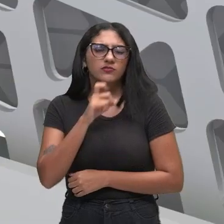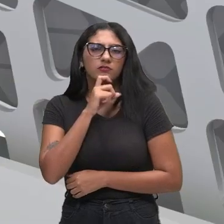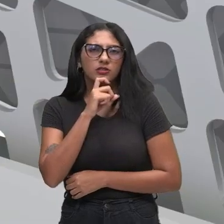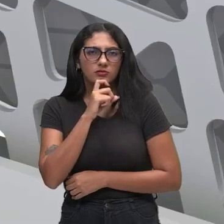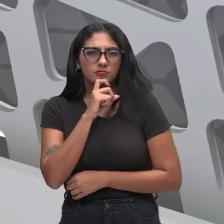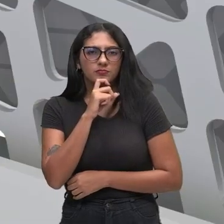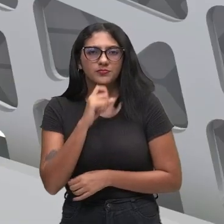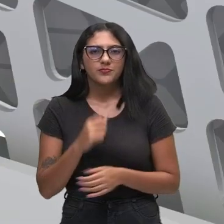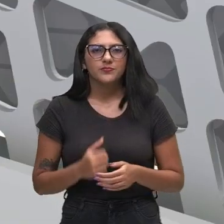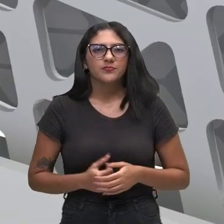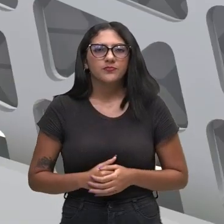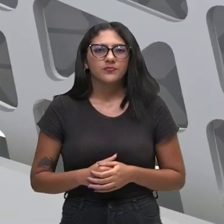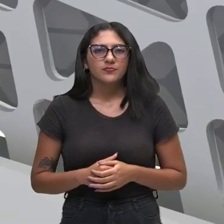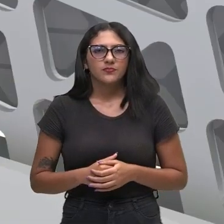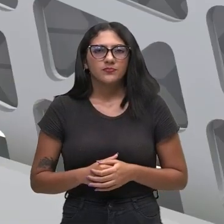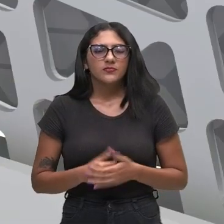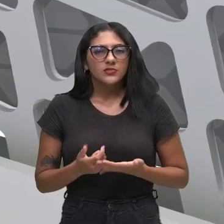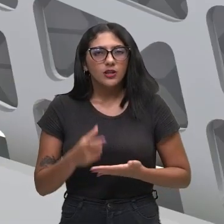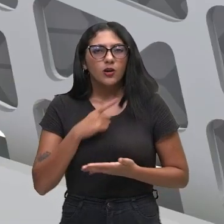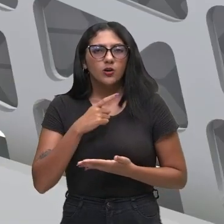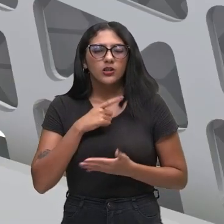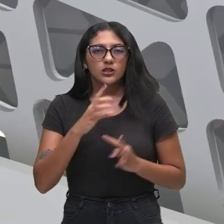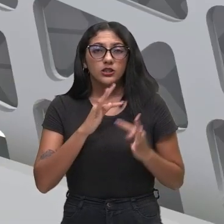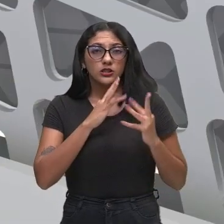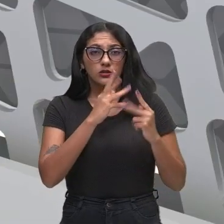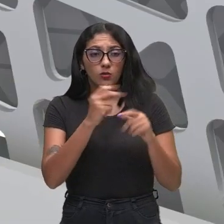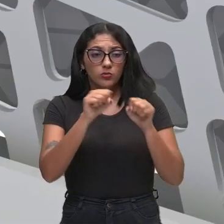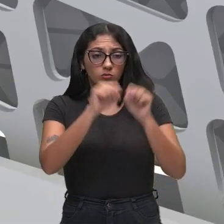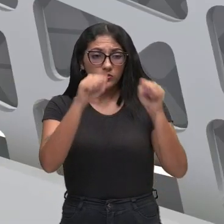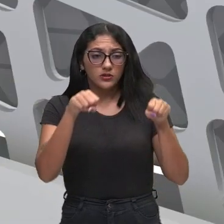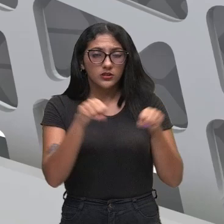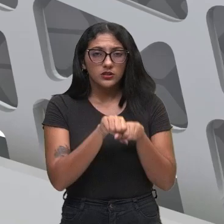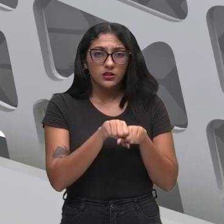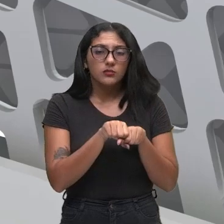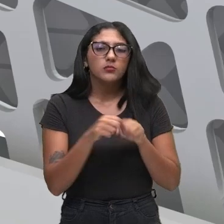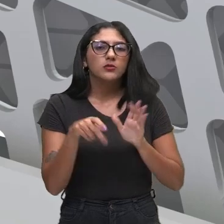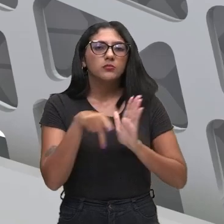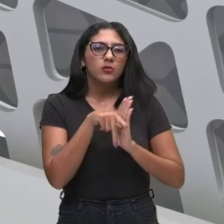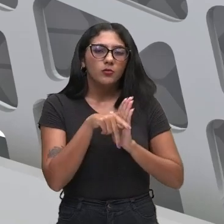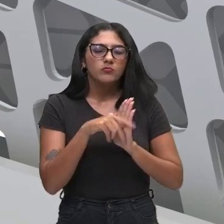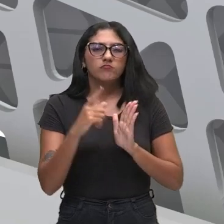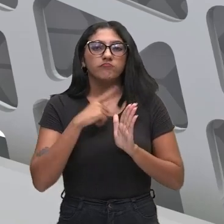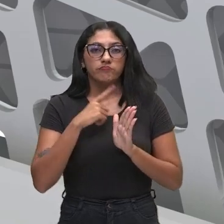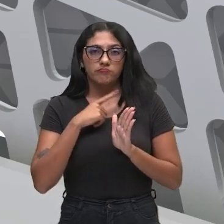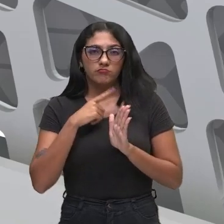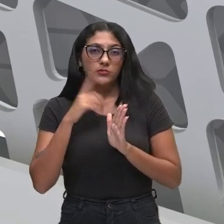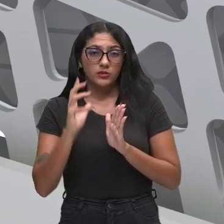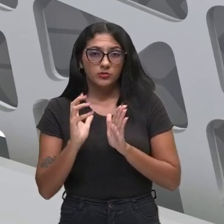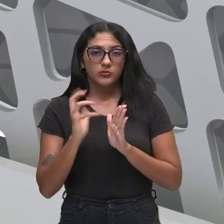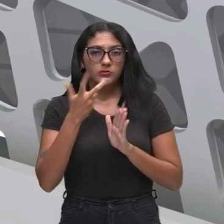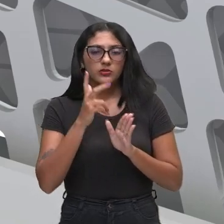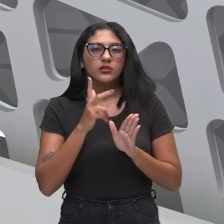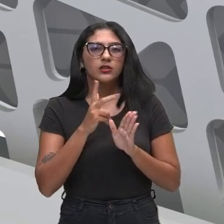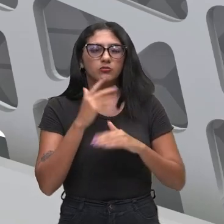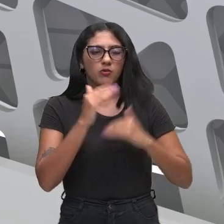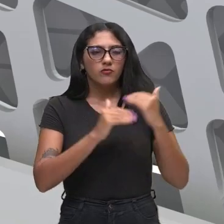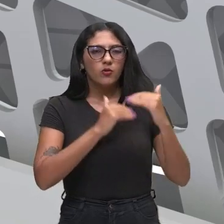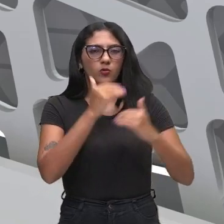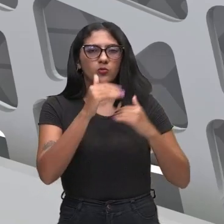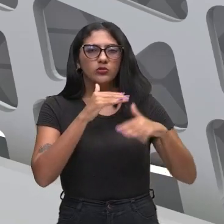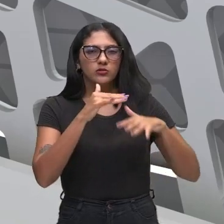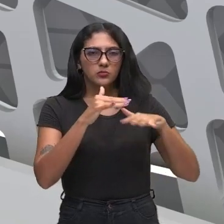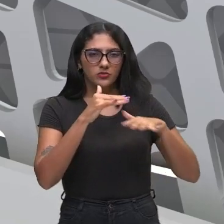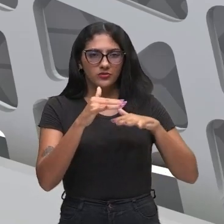Então, todos esses dispositivos, eles têm esse processo aí no seu funcionamento,